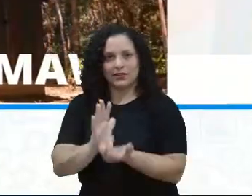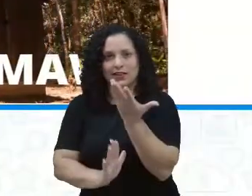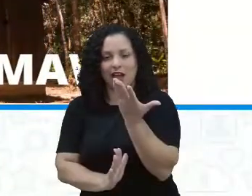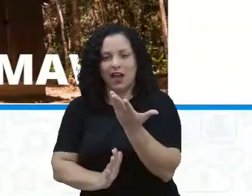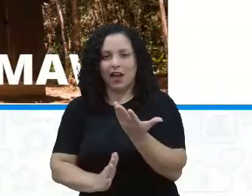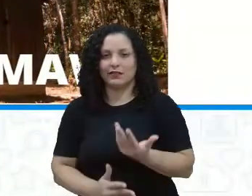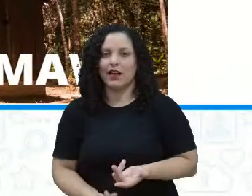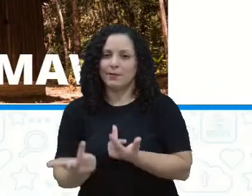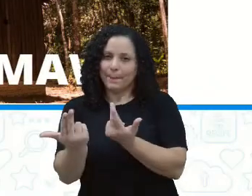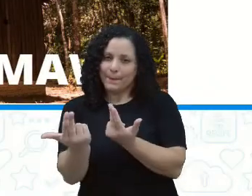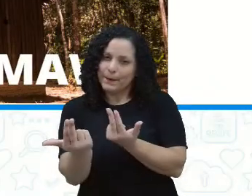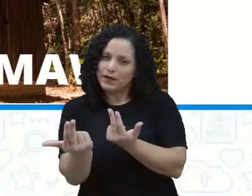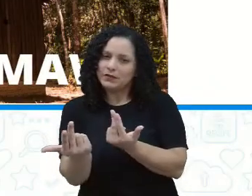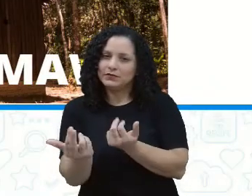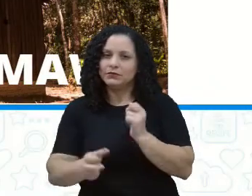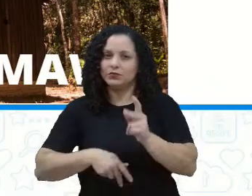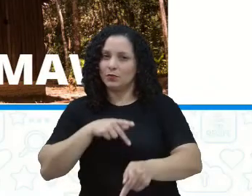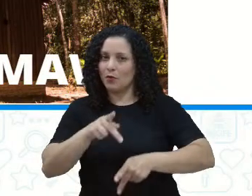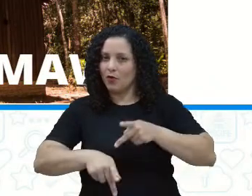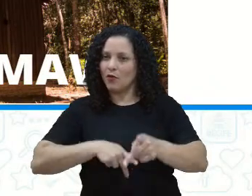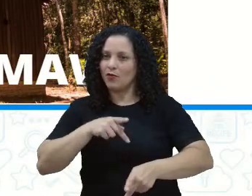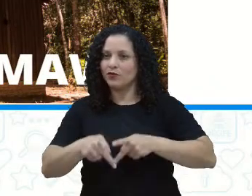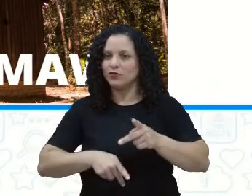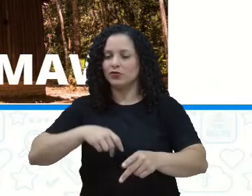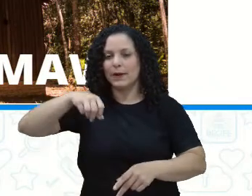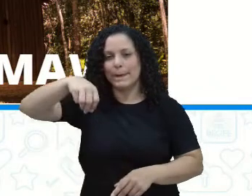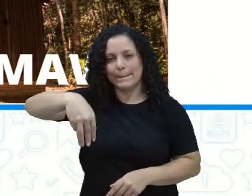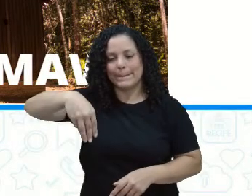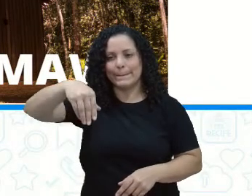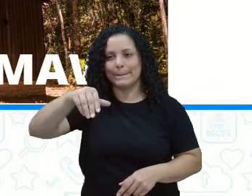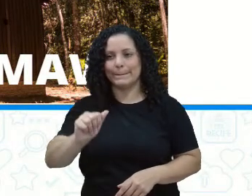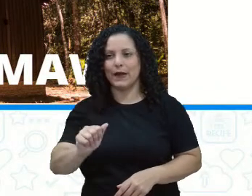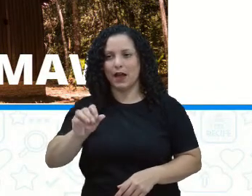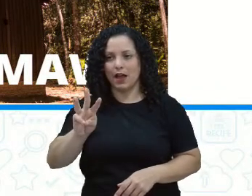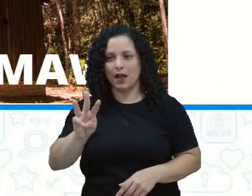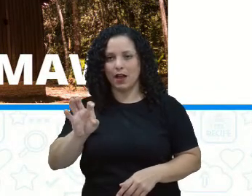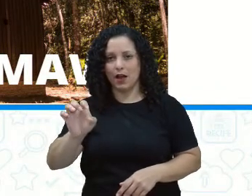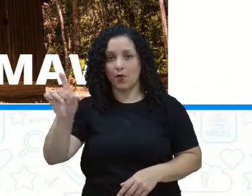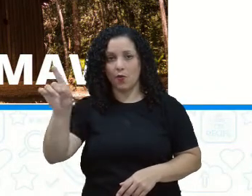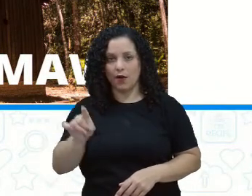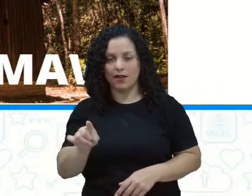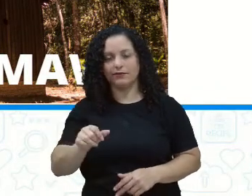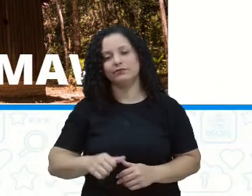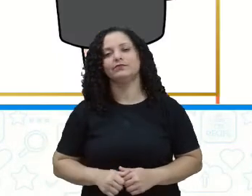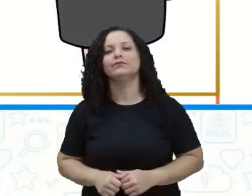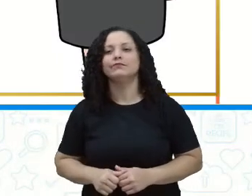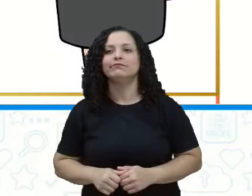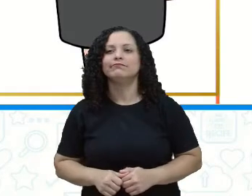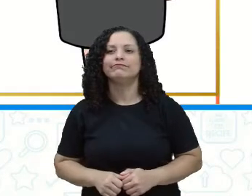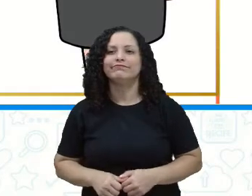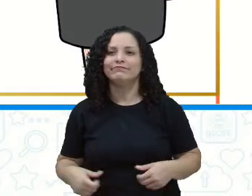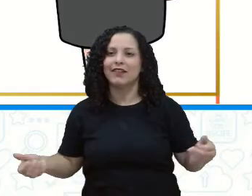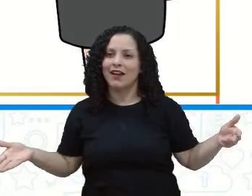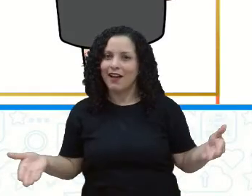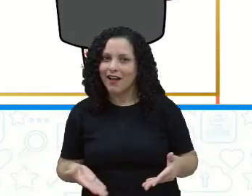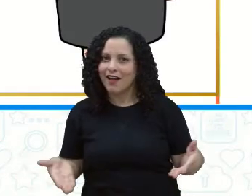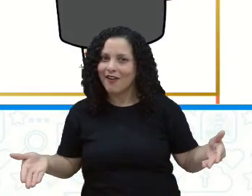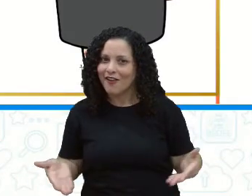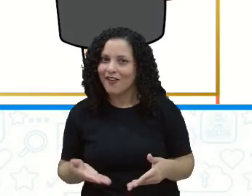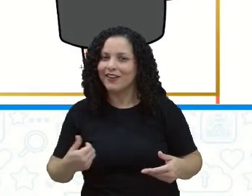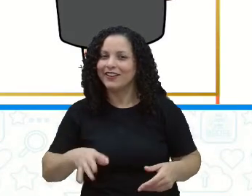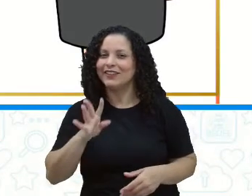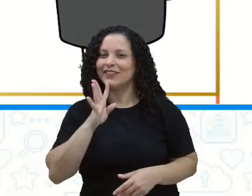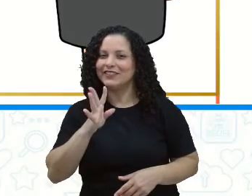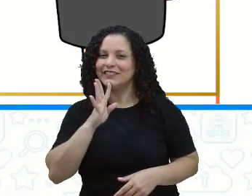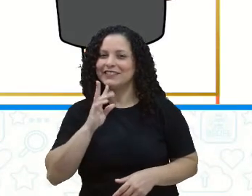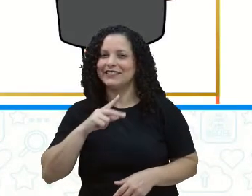povos Maué. Esse povo mora na região amazônica. Então, a gente vai conhecer essa